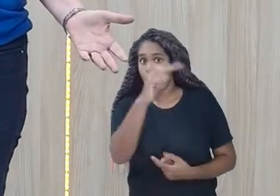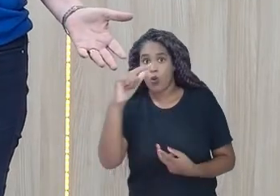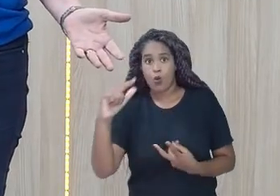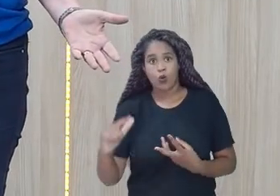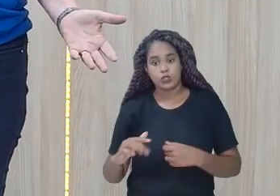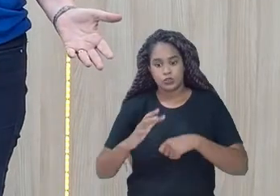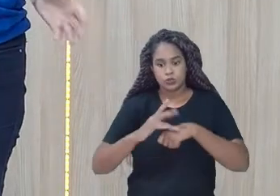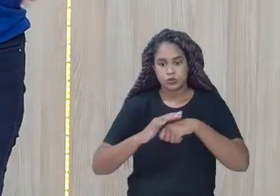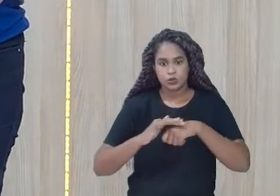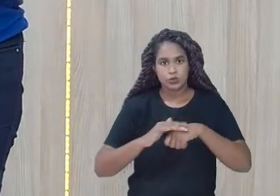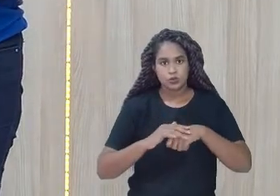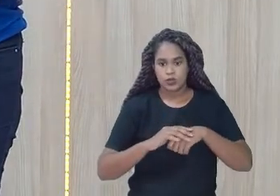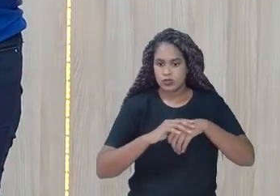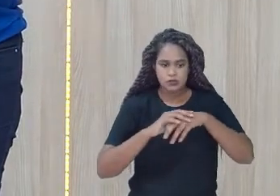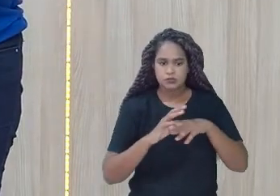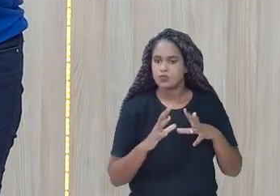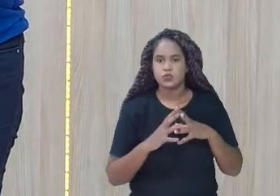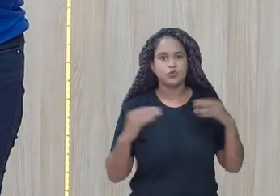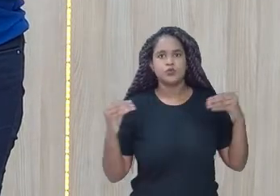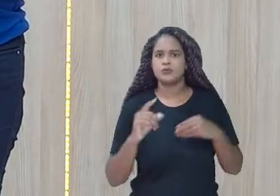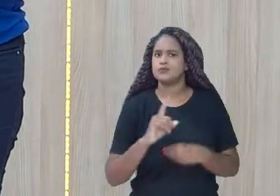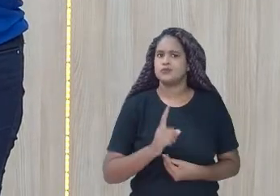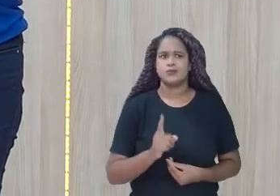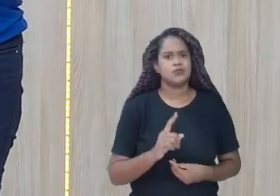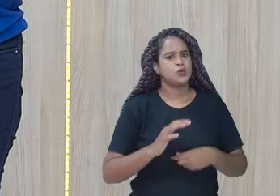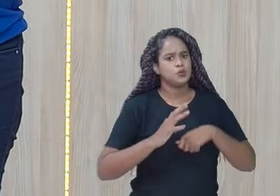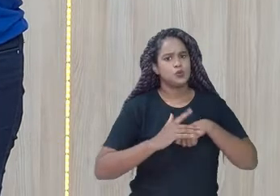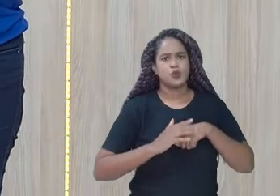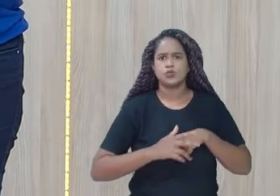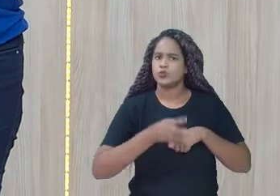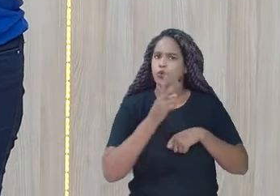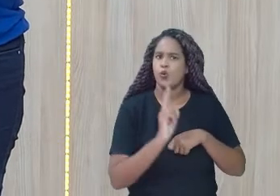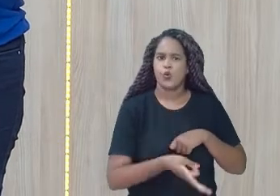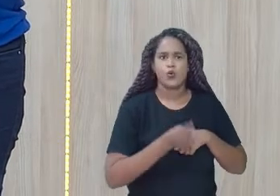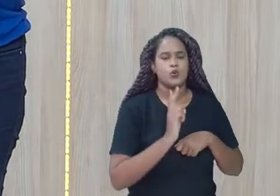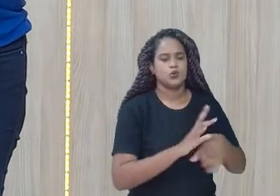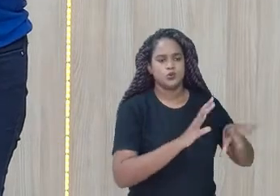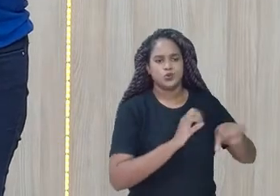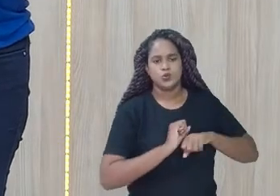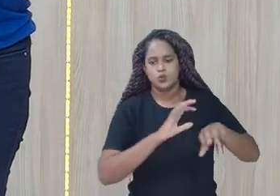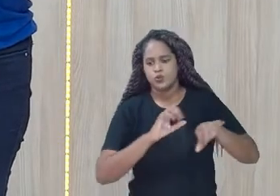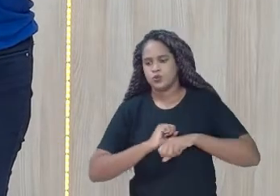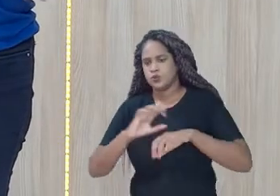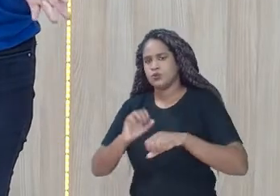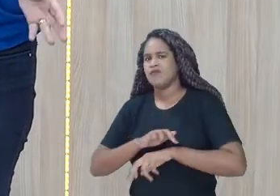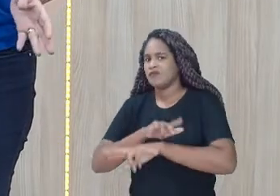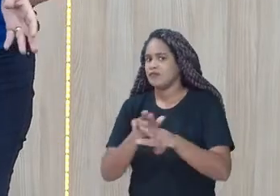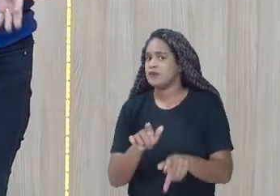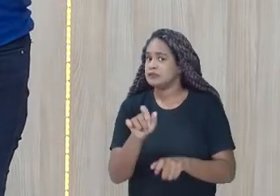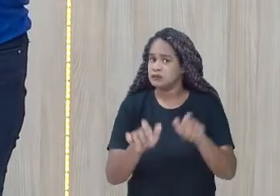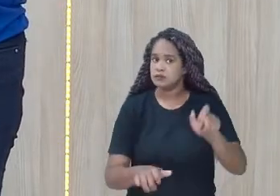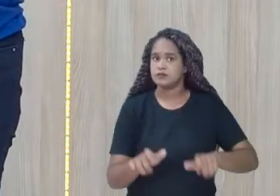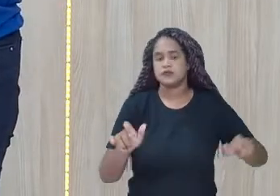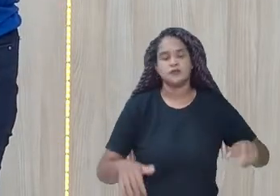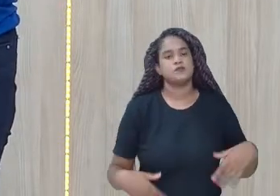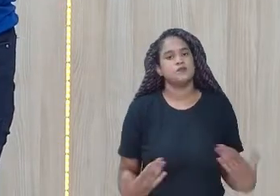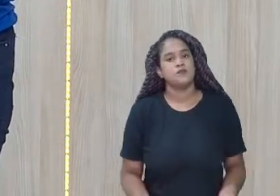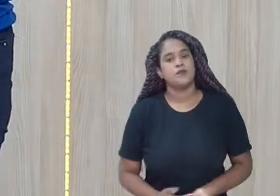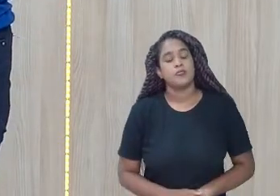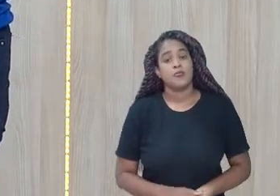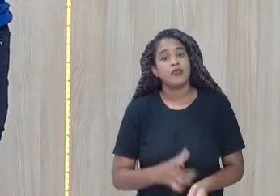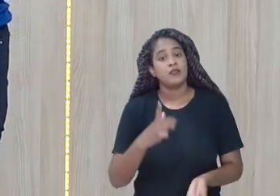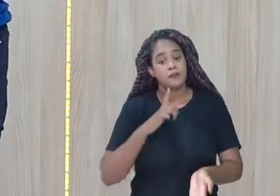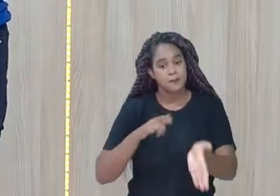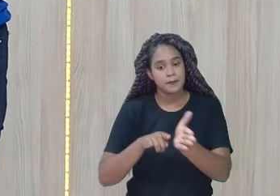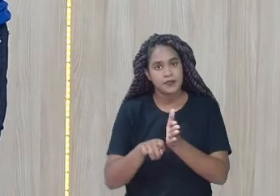doenças acabaram, mas não, ela continua aí infectando a cada dia milhões de pessoas. Segundo dados